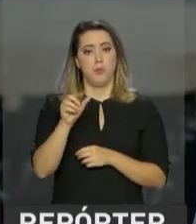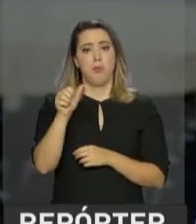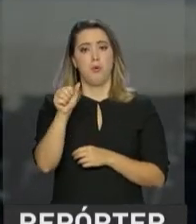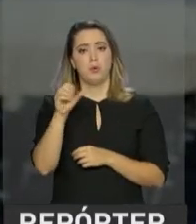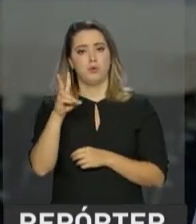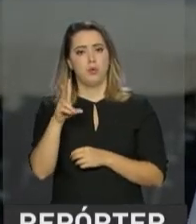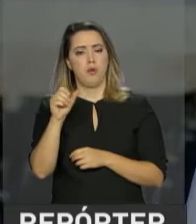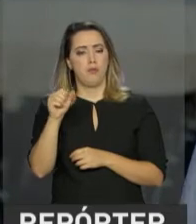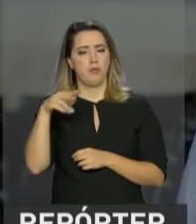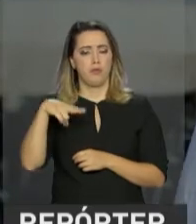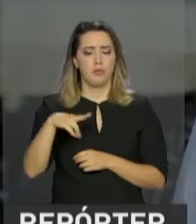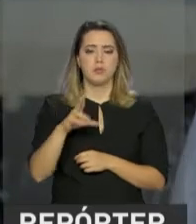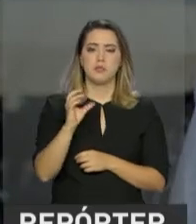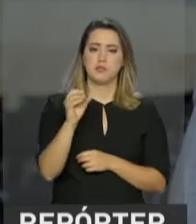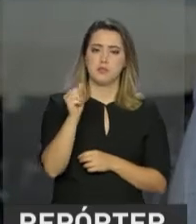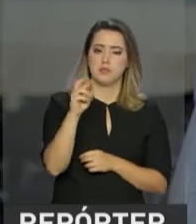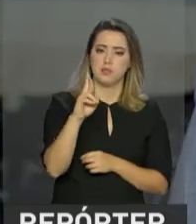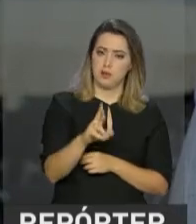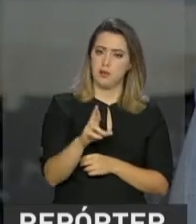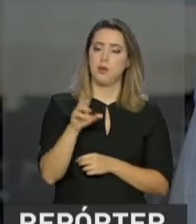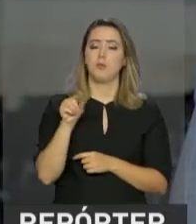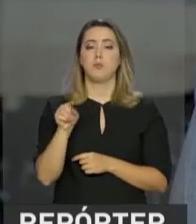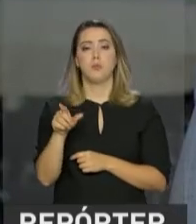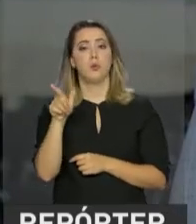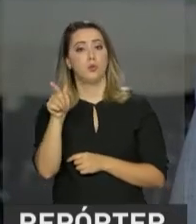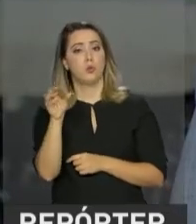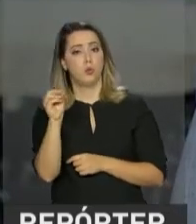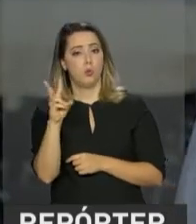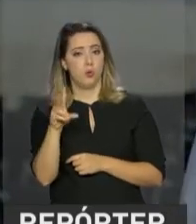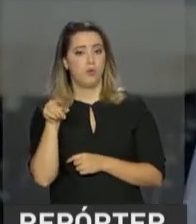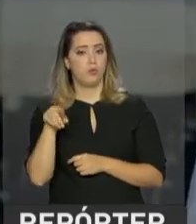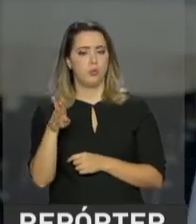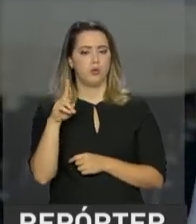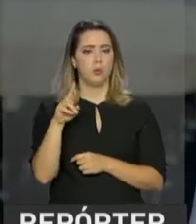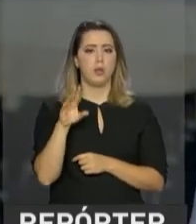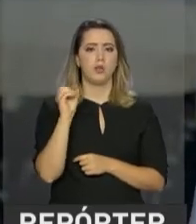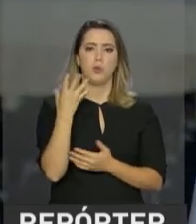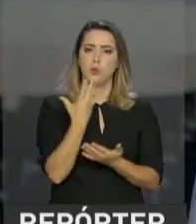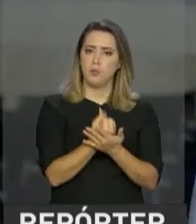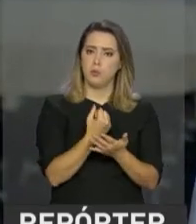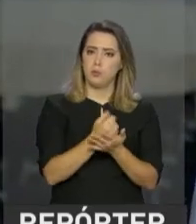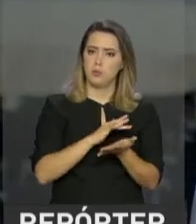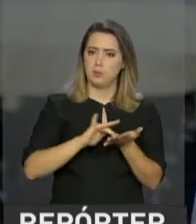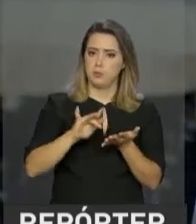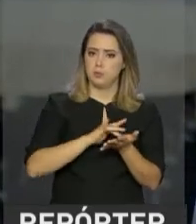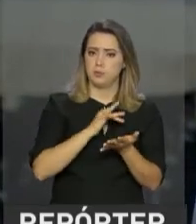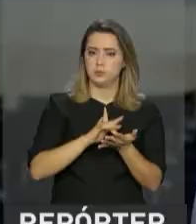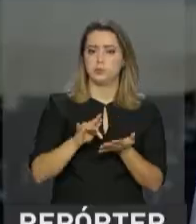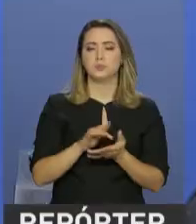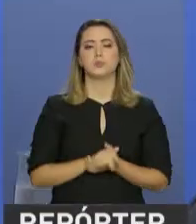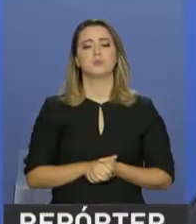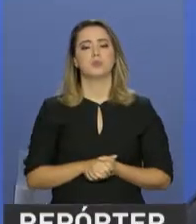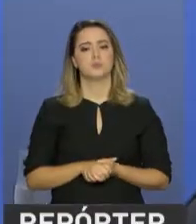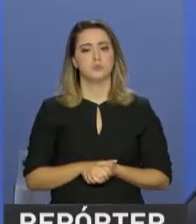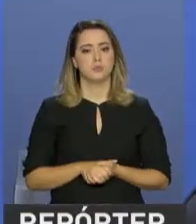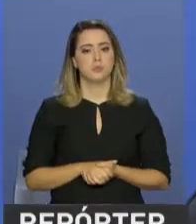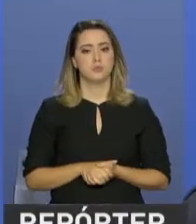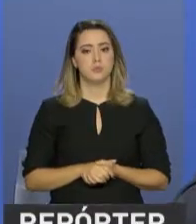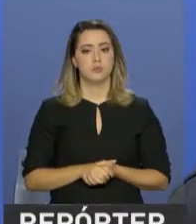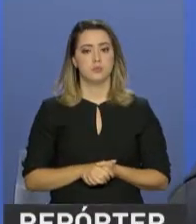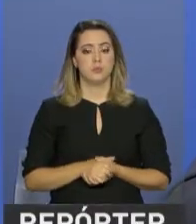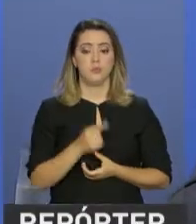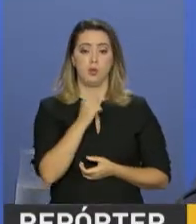www.ans.gov.br ou baixando o aplicativo pelo celular utilizando a tecnologia da informação um aplicativo